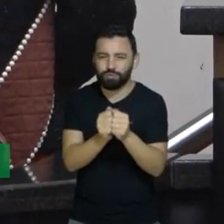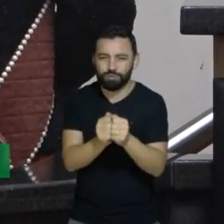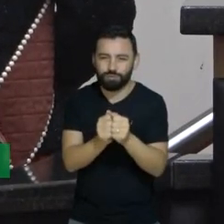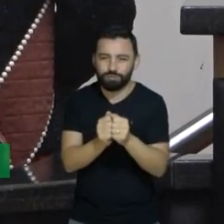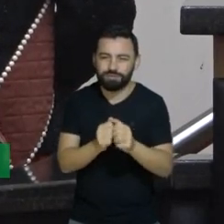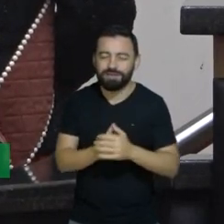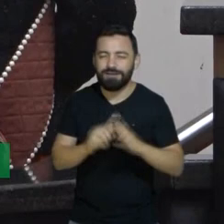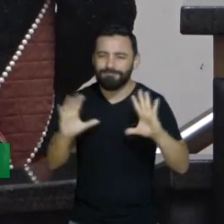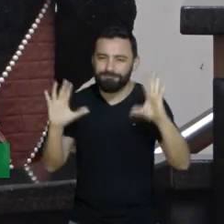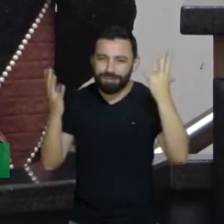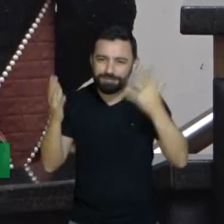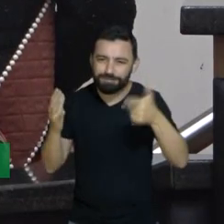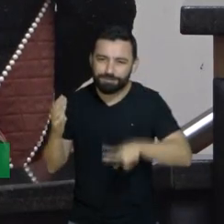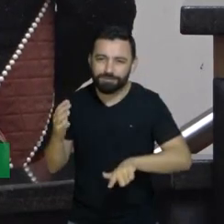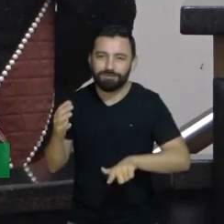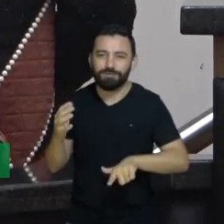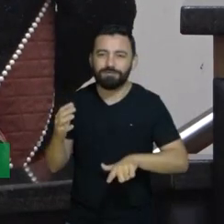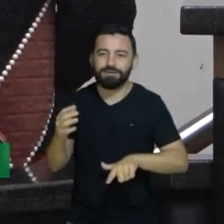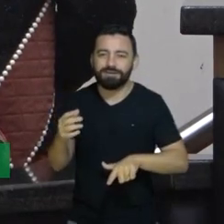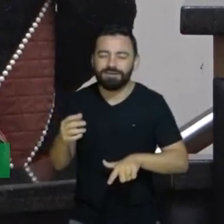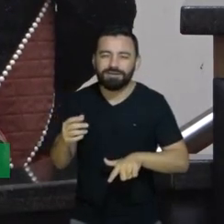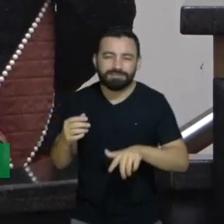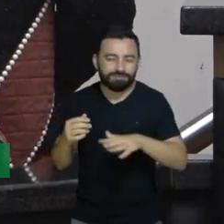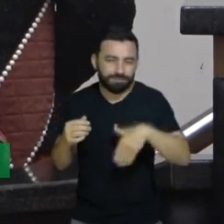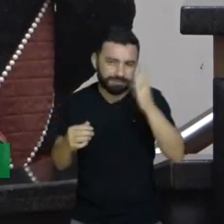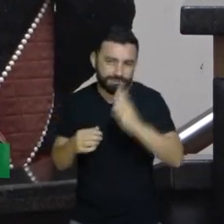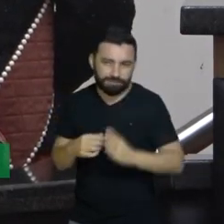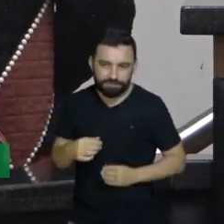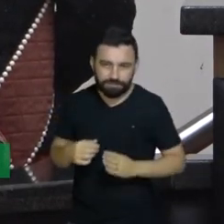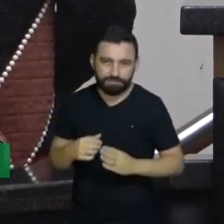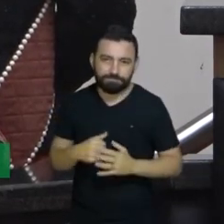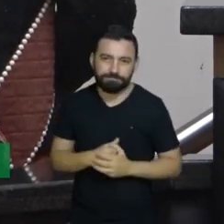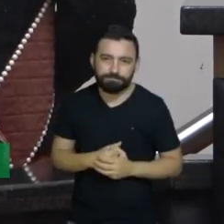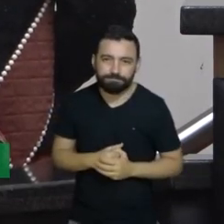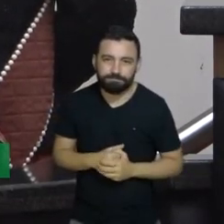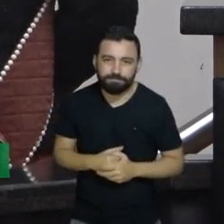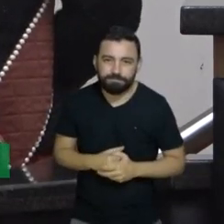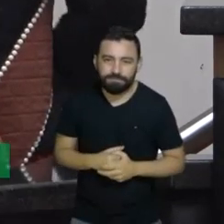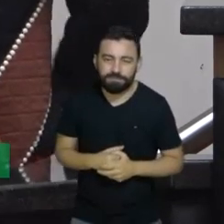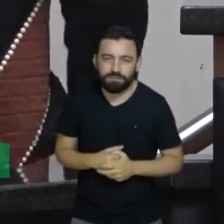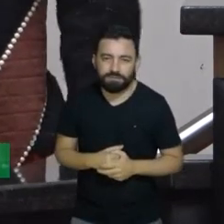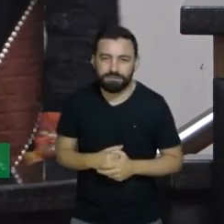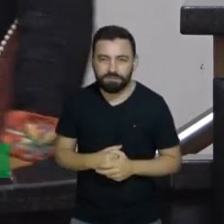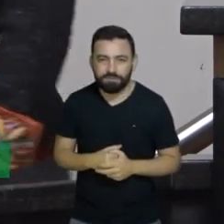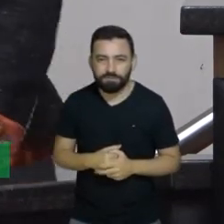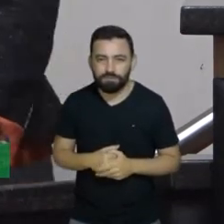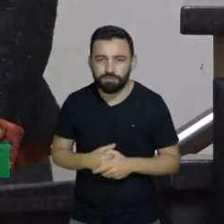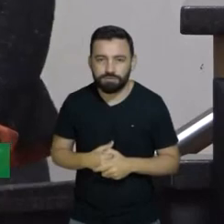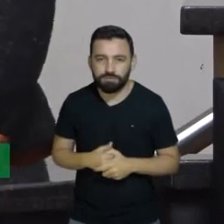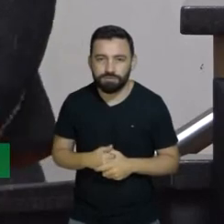festejando mais uma edição da Festa Nacional do Pinhão. Muito obrigado.